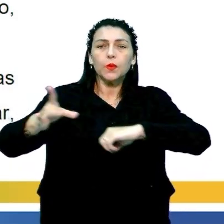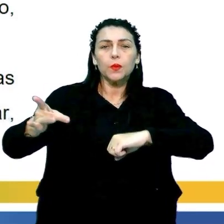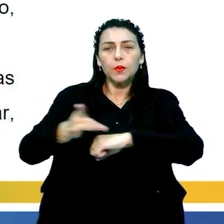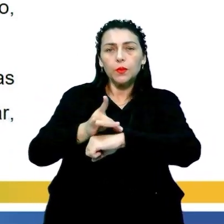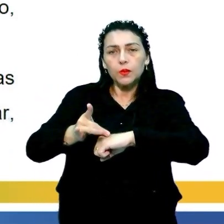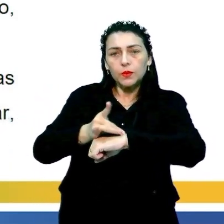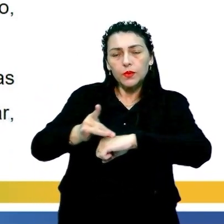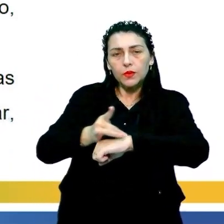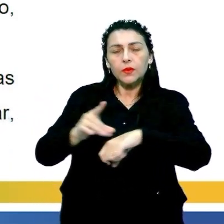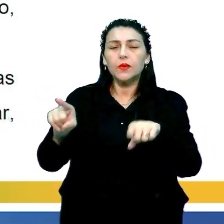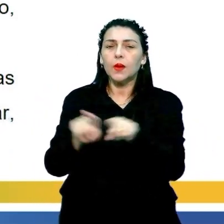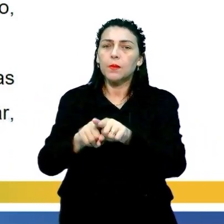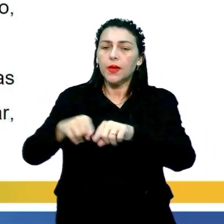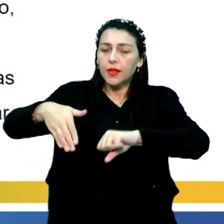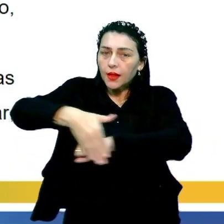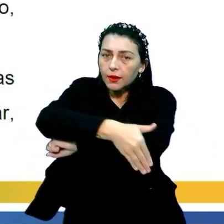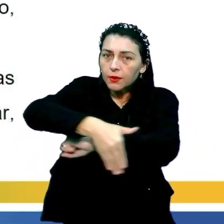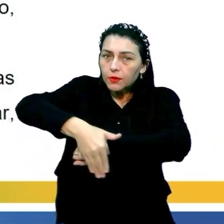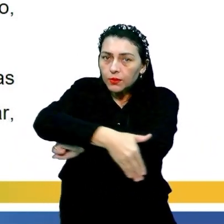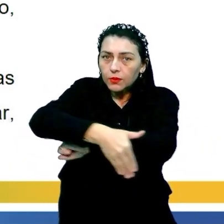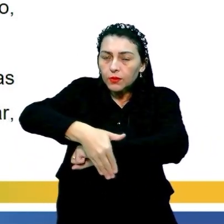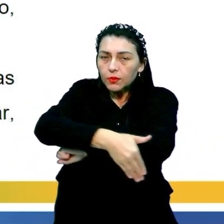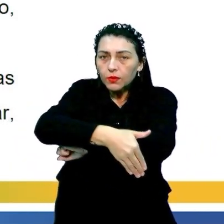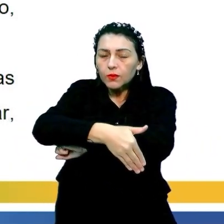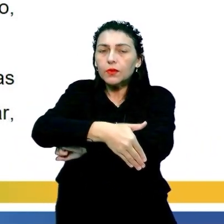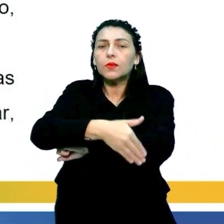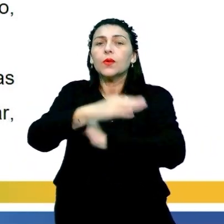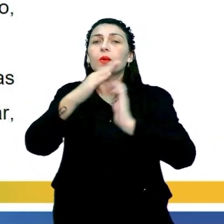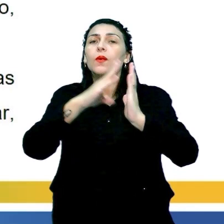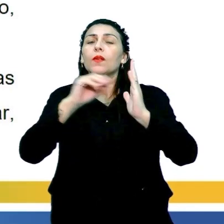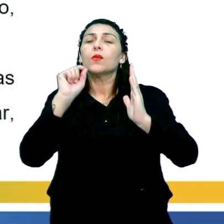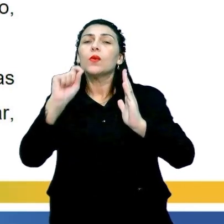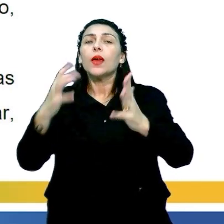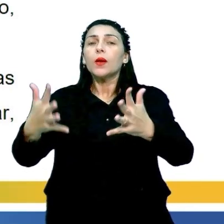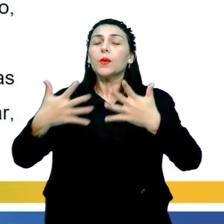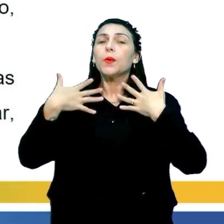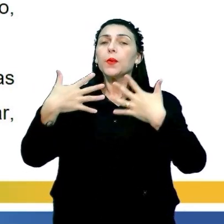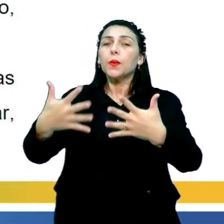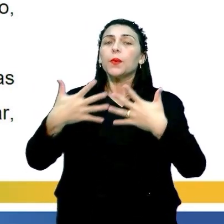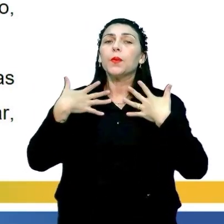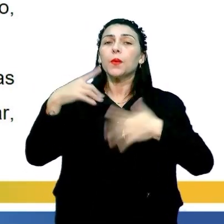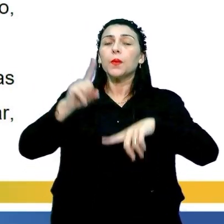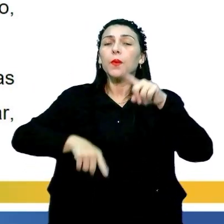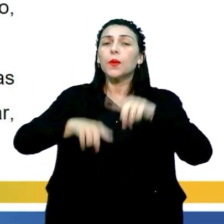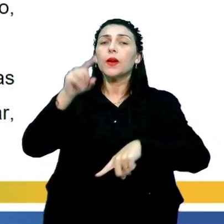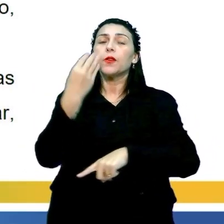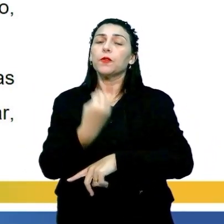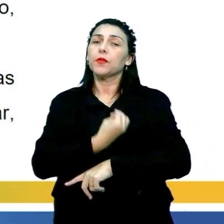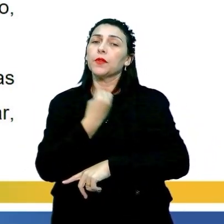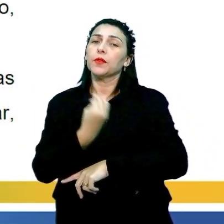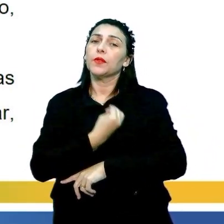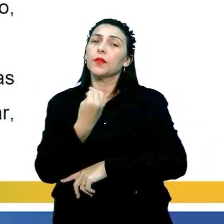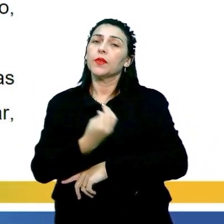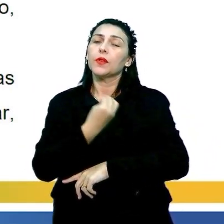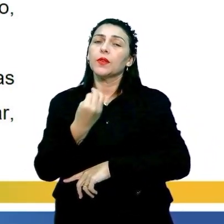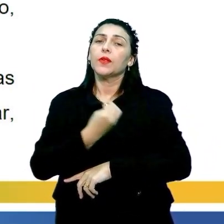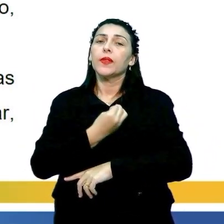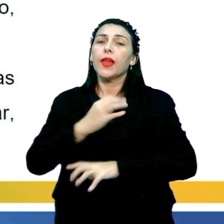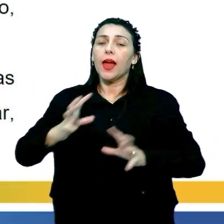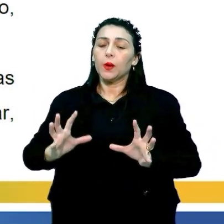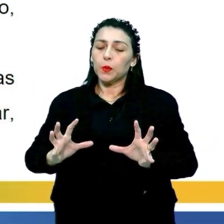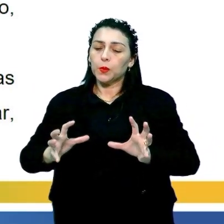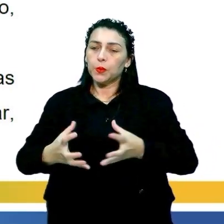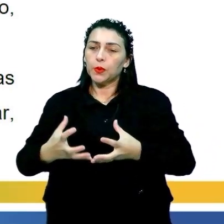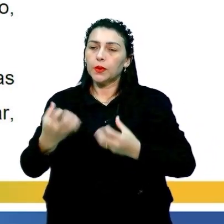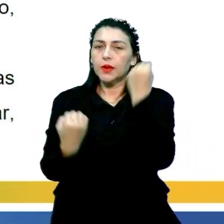pela terceira vez, mas tudo bem. Tudo isso reflete o calor. Calor gerado por organismos vivos, as máquinas